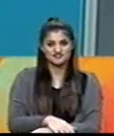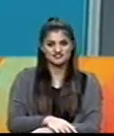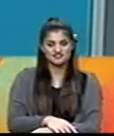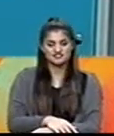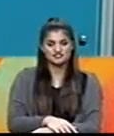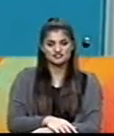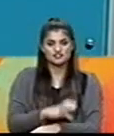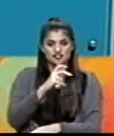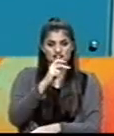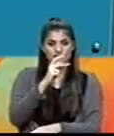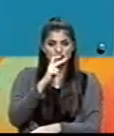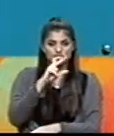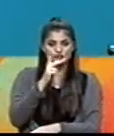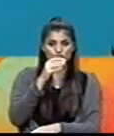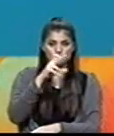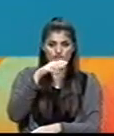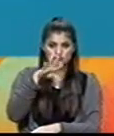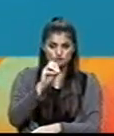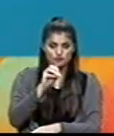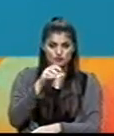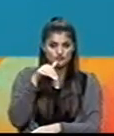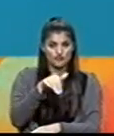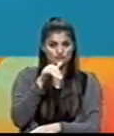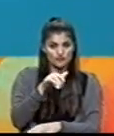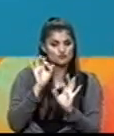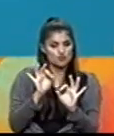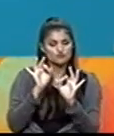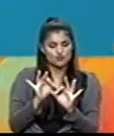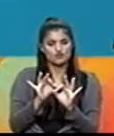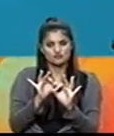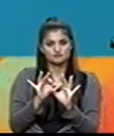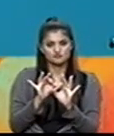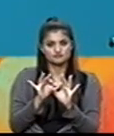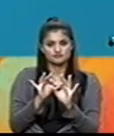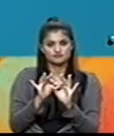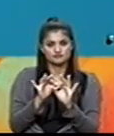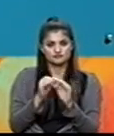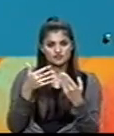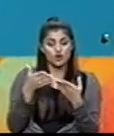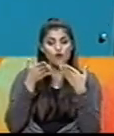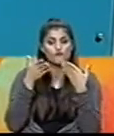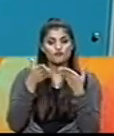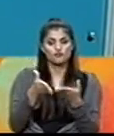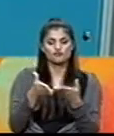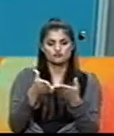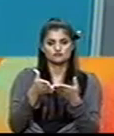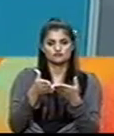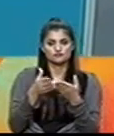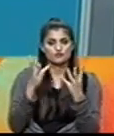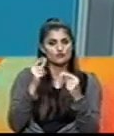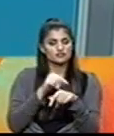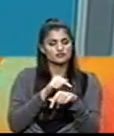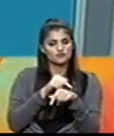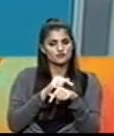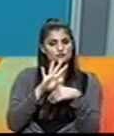bocadinho. Carvorismo. Querido amigo Hélio, estamos quase com a receita pronta? Estamos quase com a receita pronta. Isto agora vai ao forno. E quanto tempo?